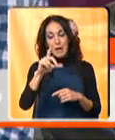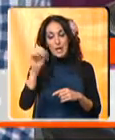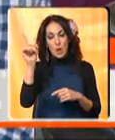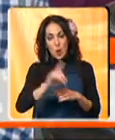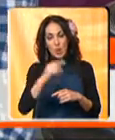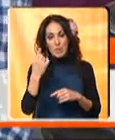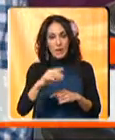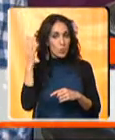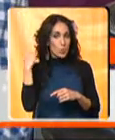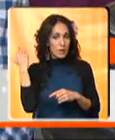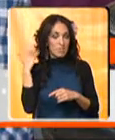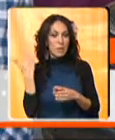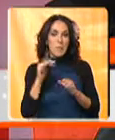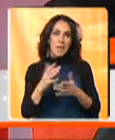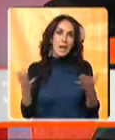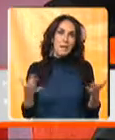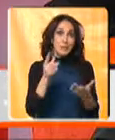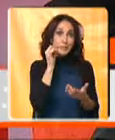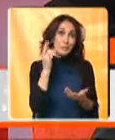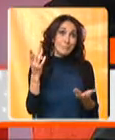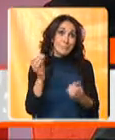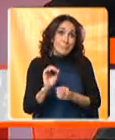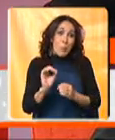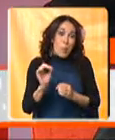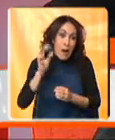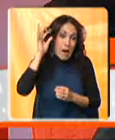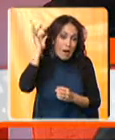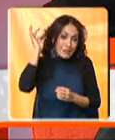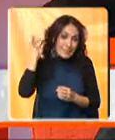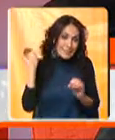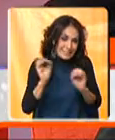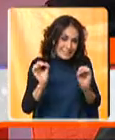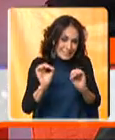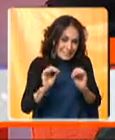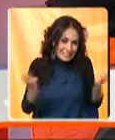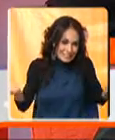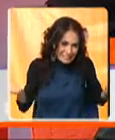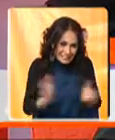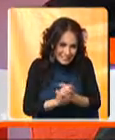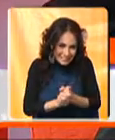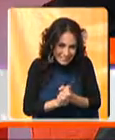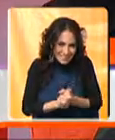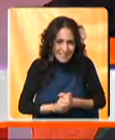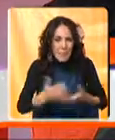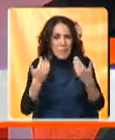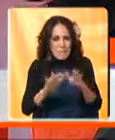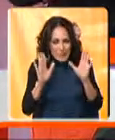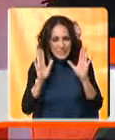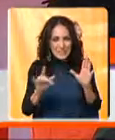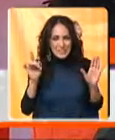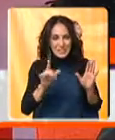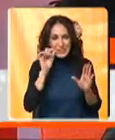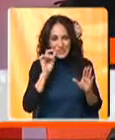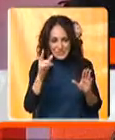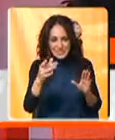moreno cabeleireiros, mas o que é certo é que neste caso... Não conseguíamos. Não havia como pôr cabelo. Mas o que é certo é que